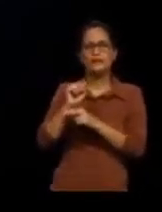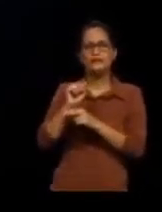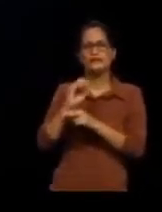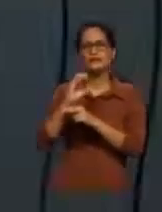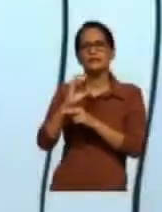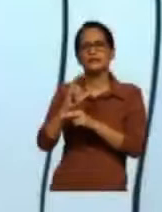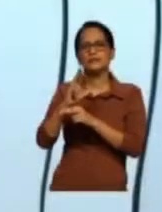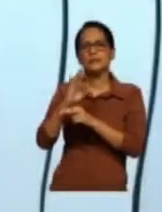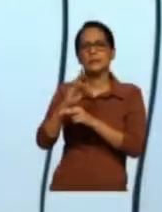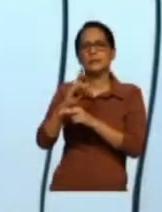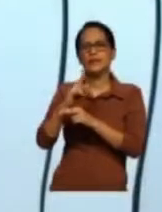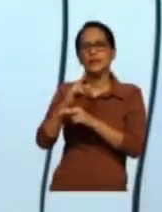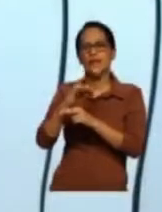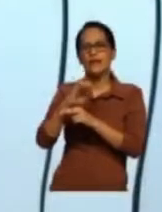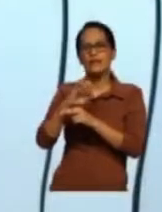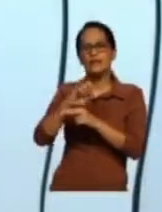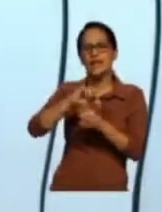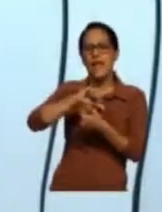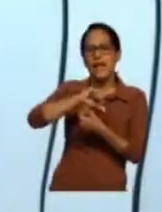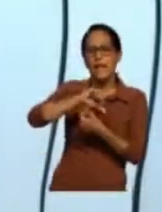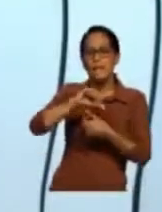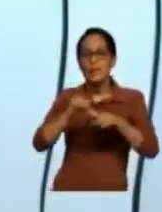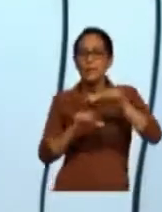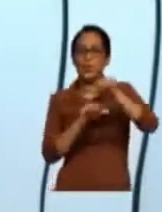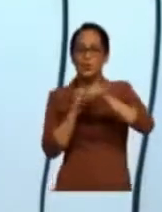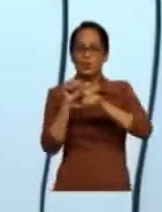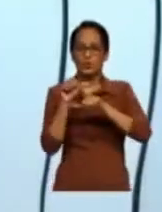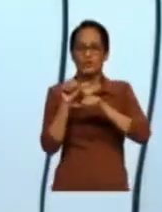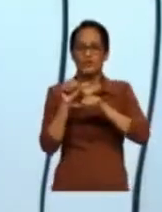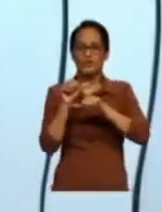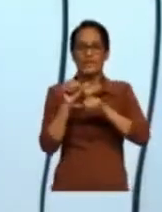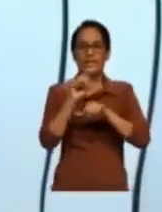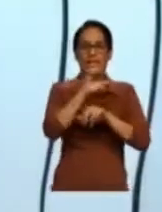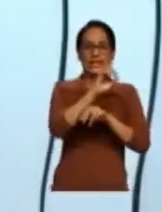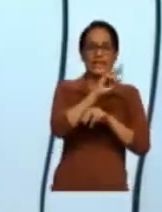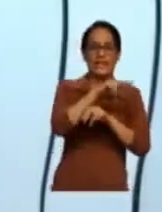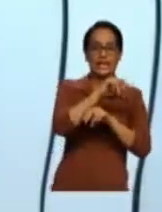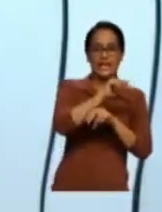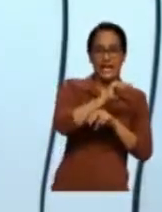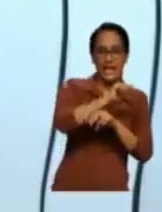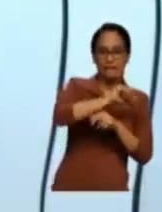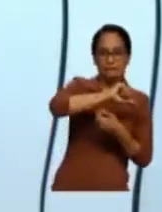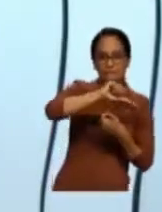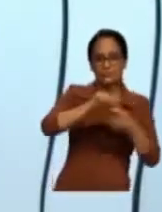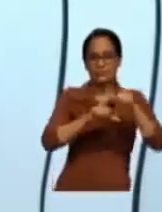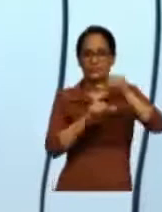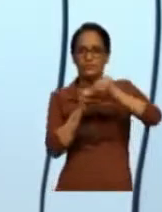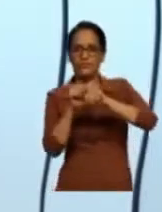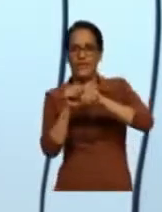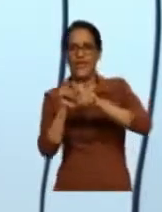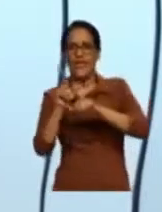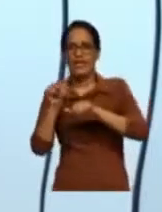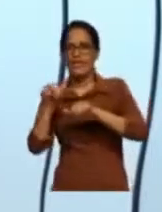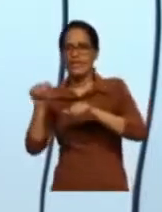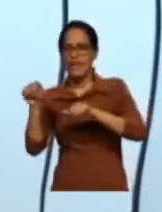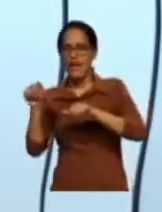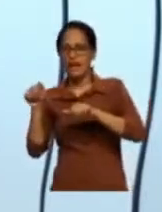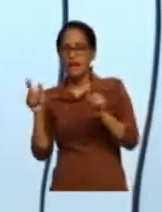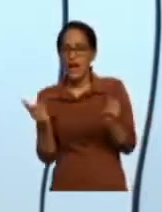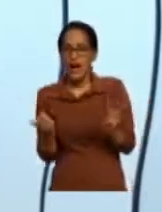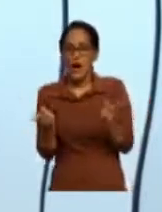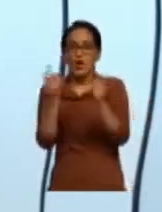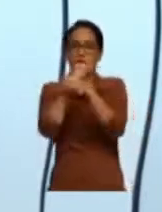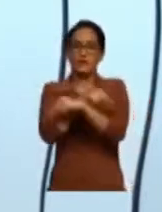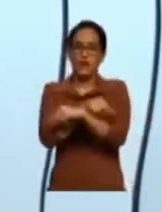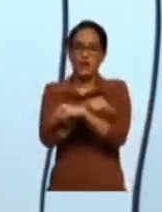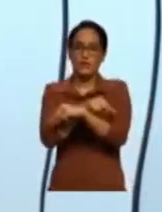gente sabe que a transcrição é o DNA, ele é transcrito para ser feito o RNA. Se é reversa, é